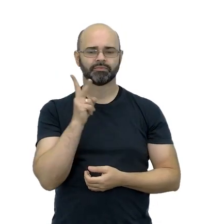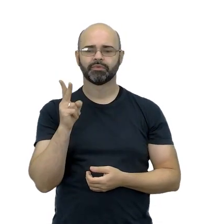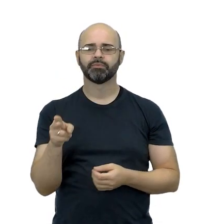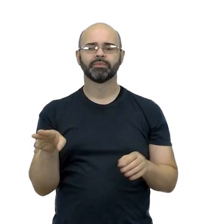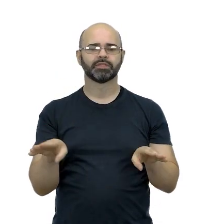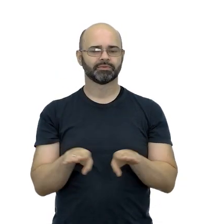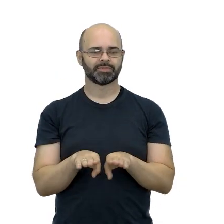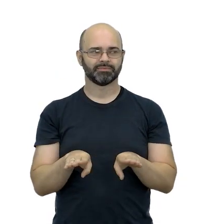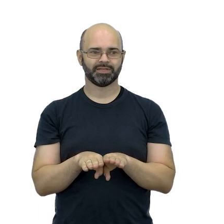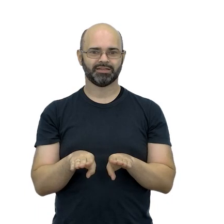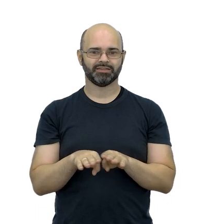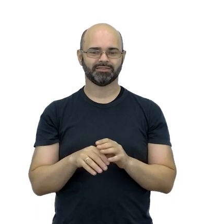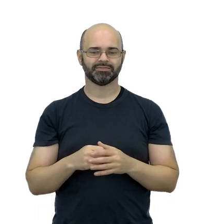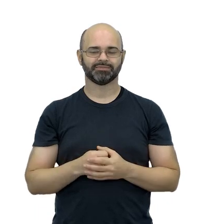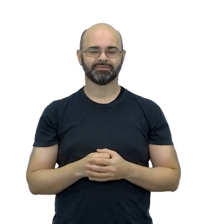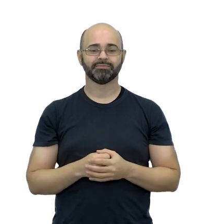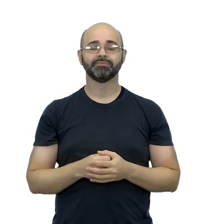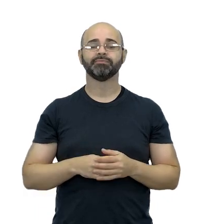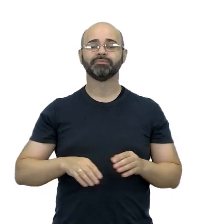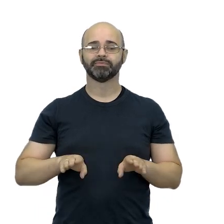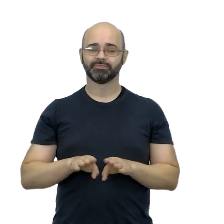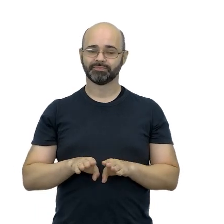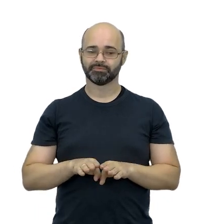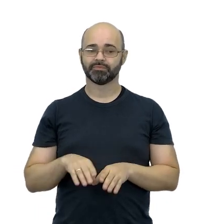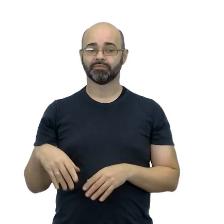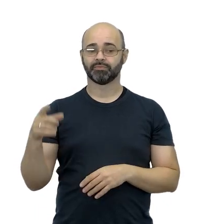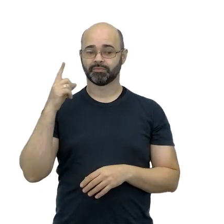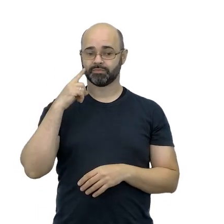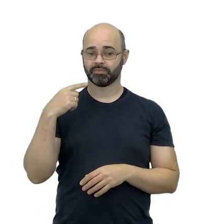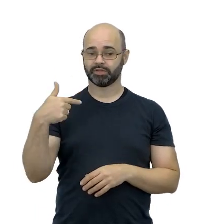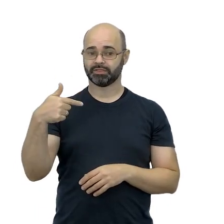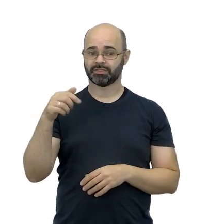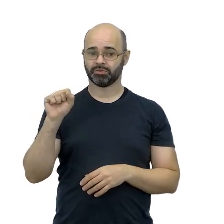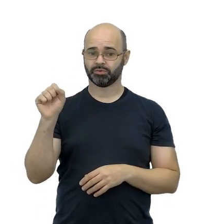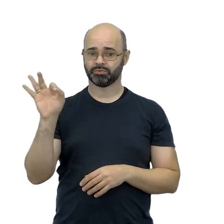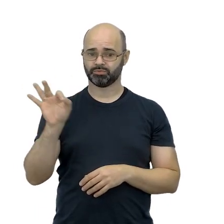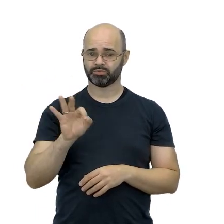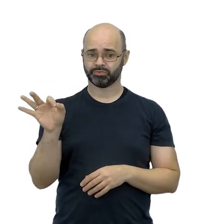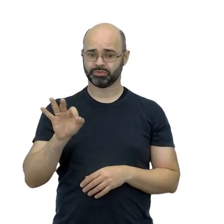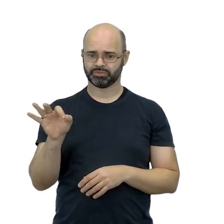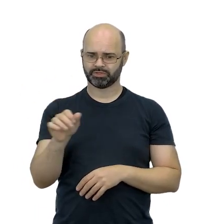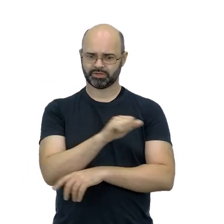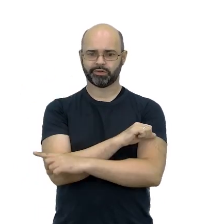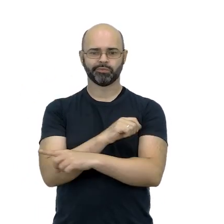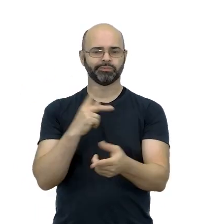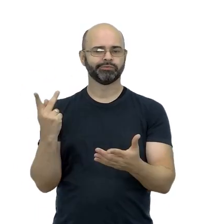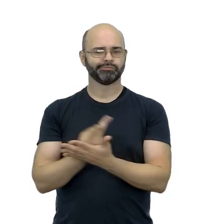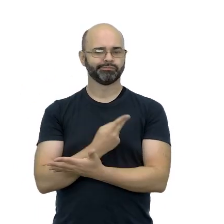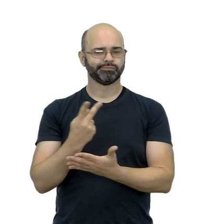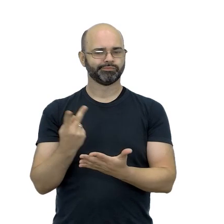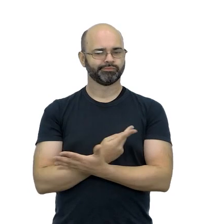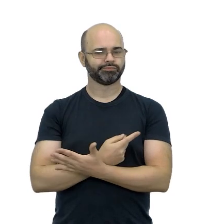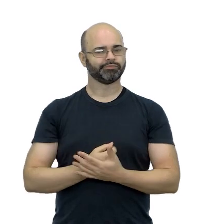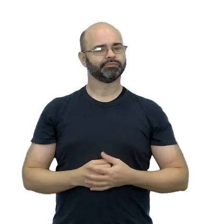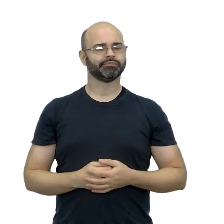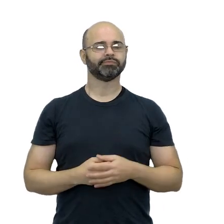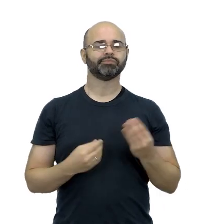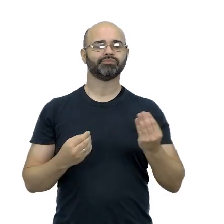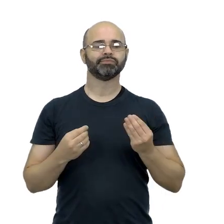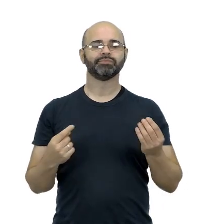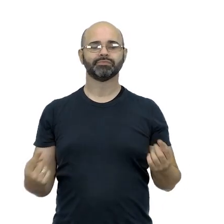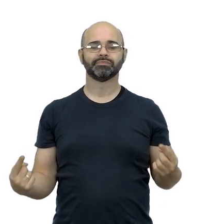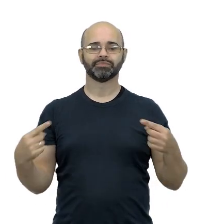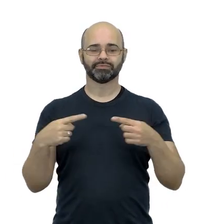o quê? 78% dos nossos estudantes erraram. E é uma questão o quê? Que fala de associar